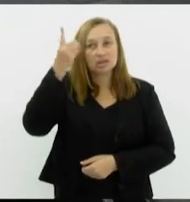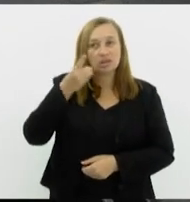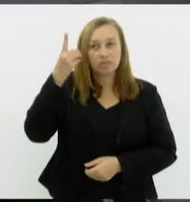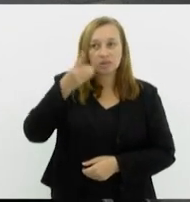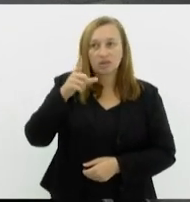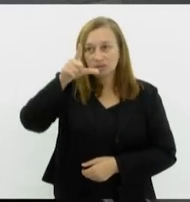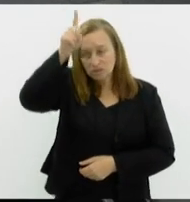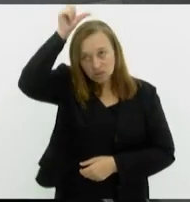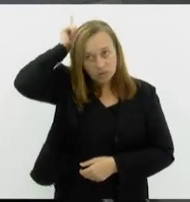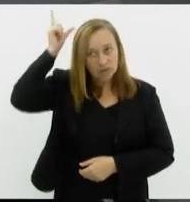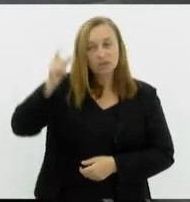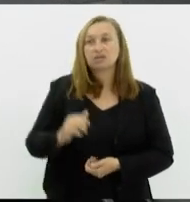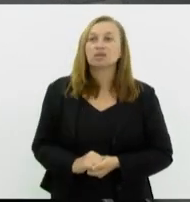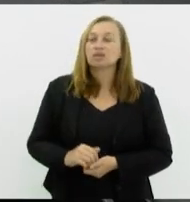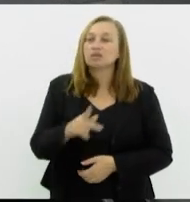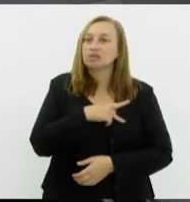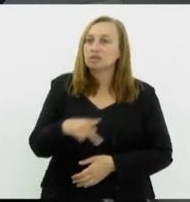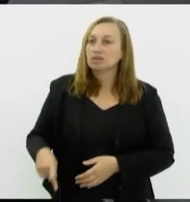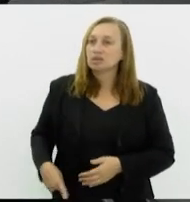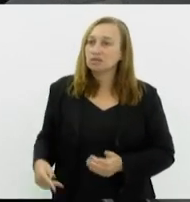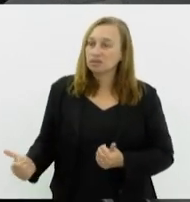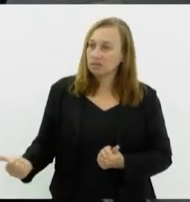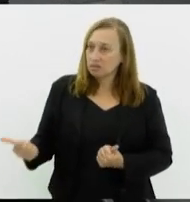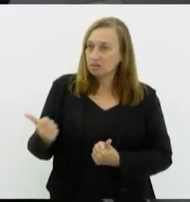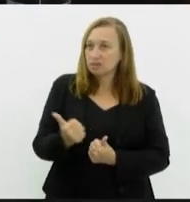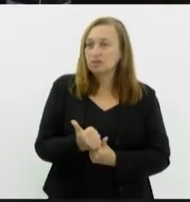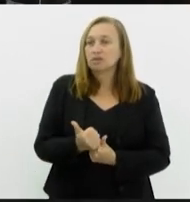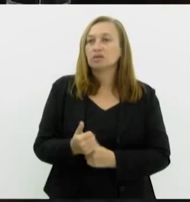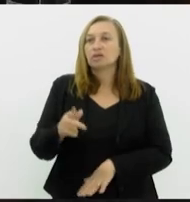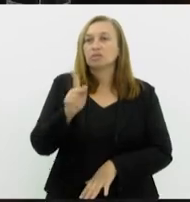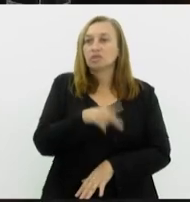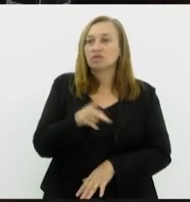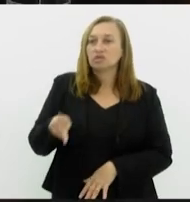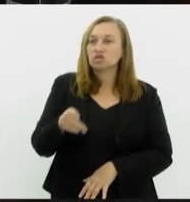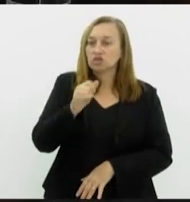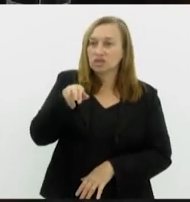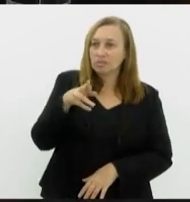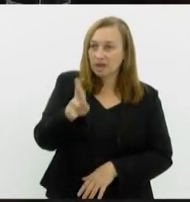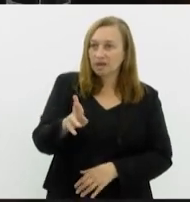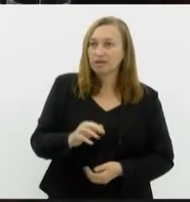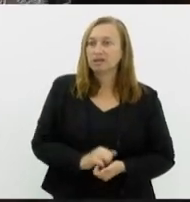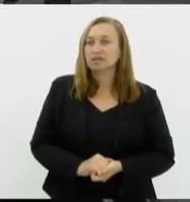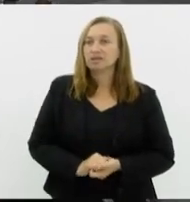Luiz Paulo. E passo a presidência para o nosso querido professor Josimar.